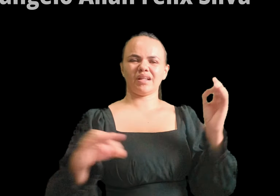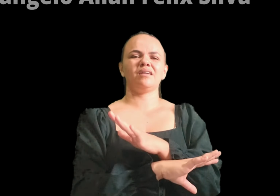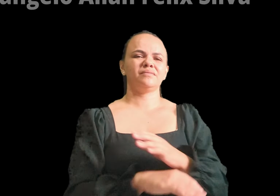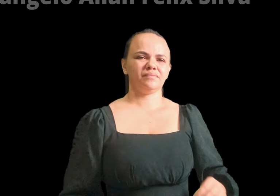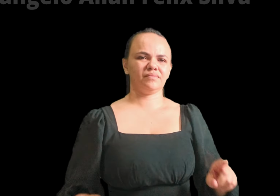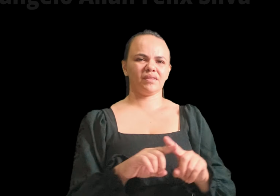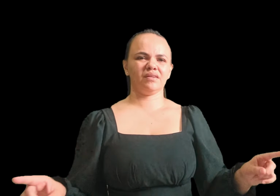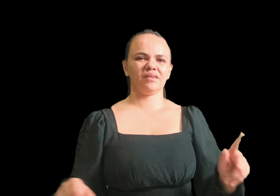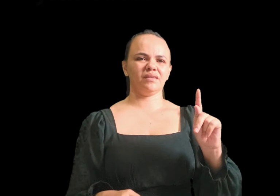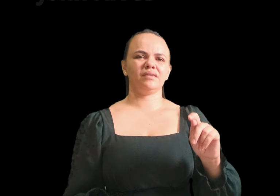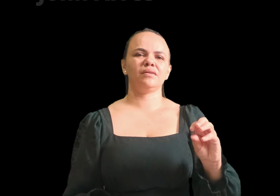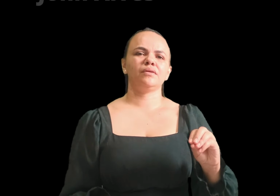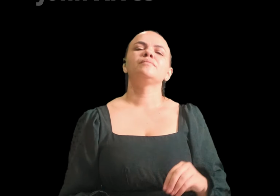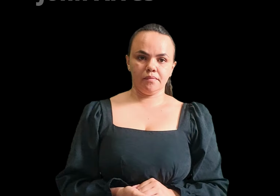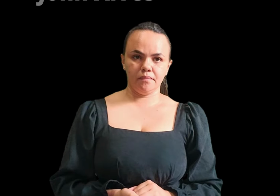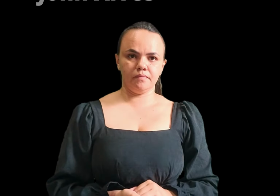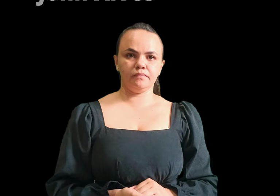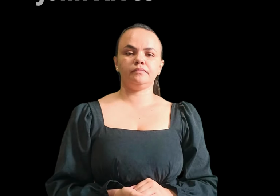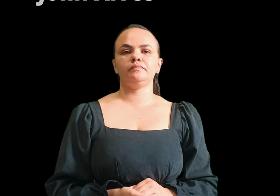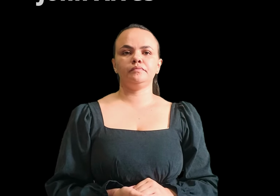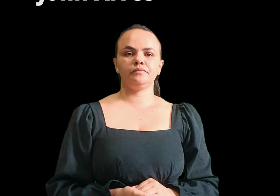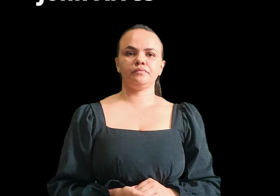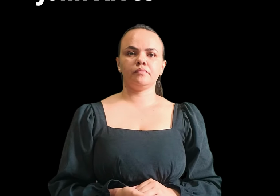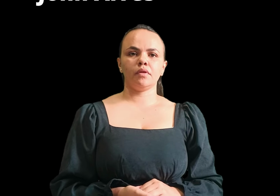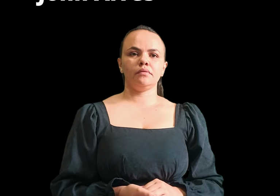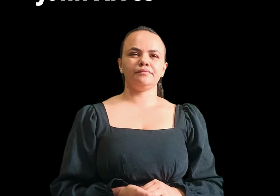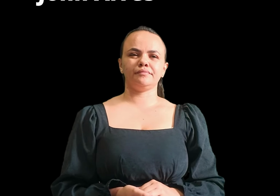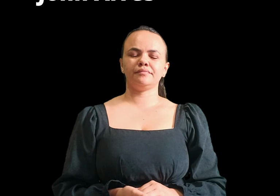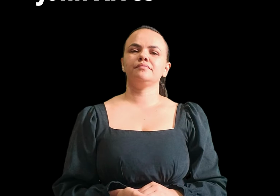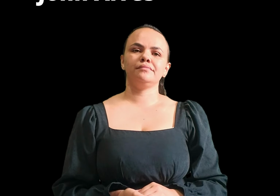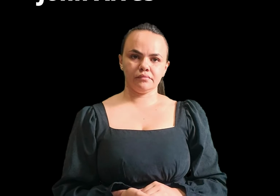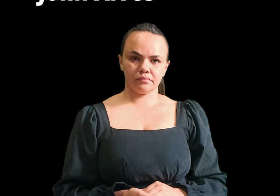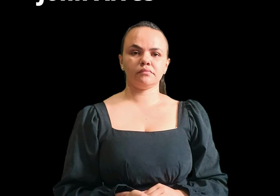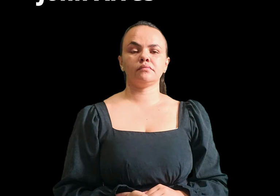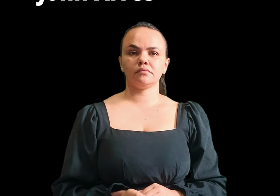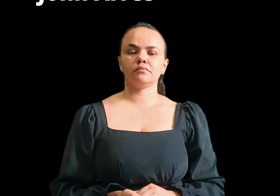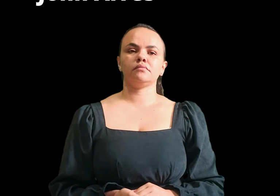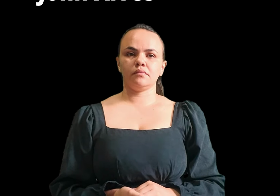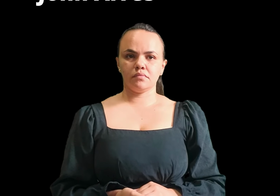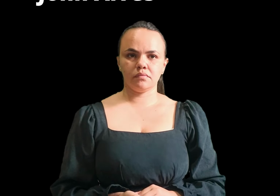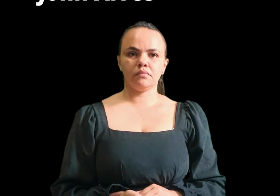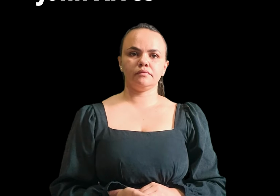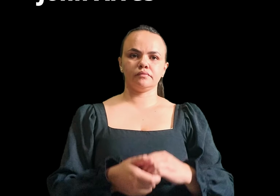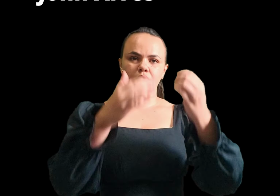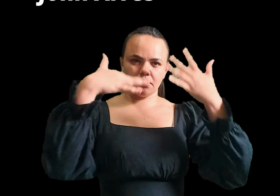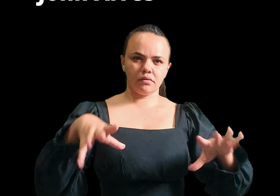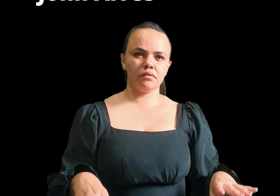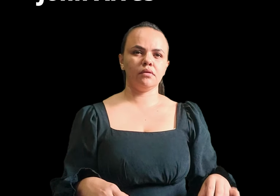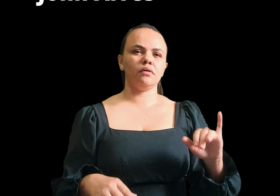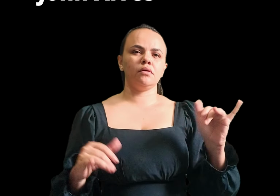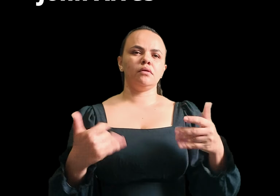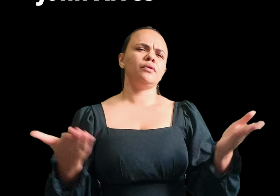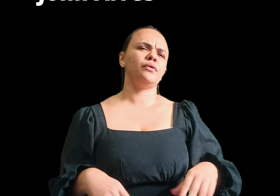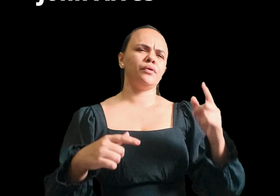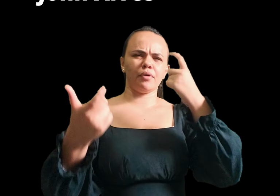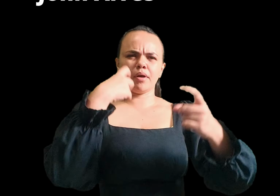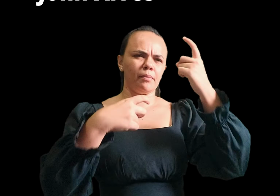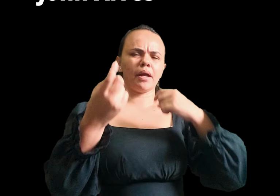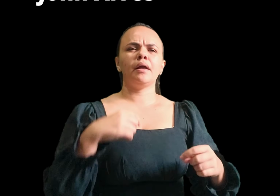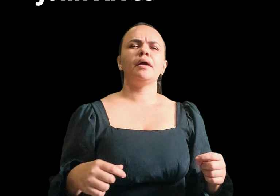destruídos arquivos de igreja destruídos Então se a gente não tiver essa preocupação hoje de de de de